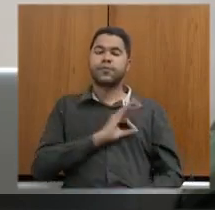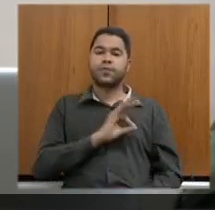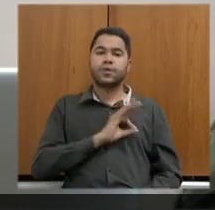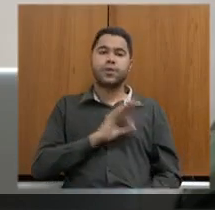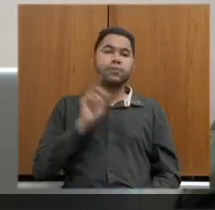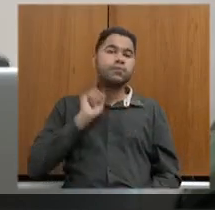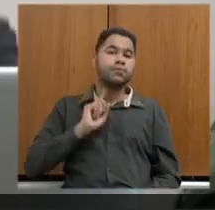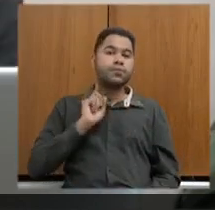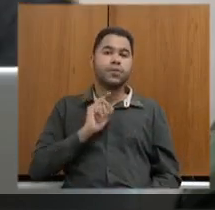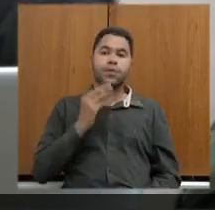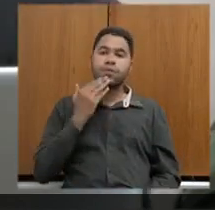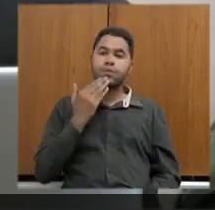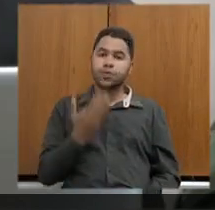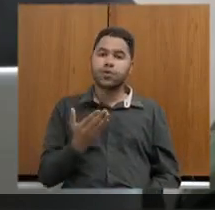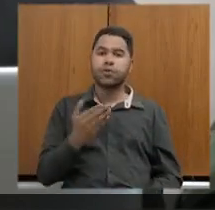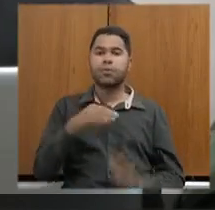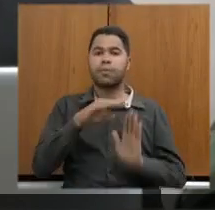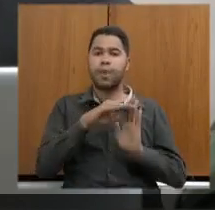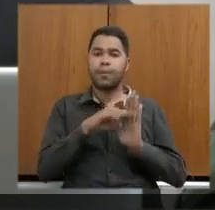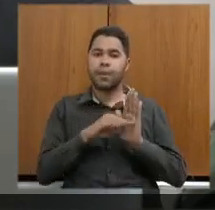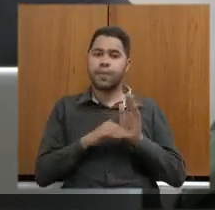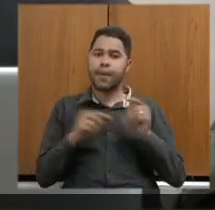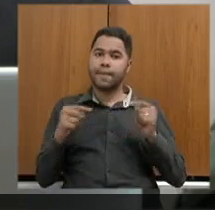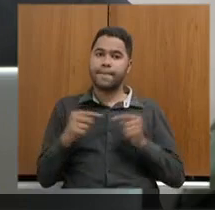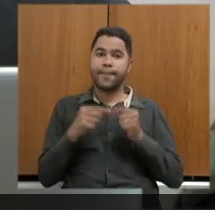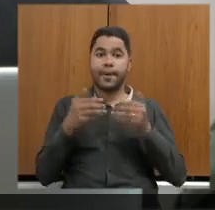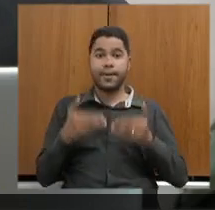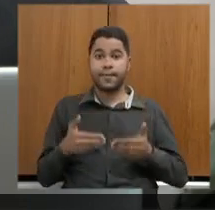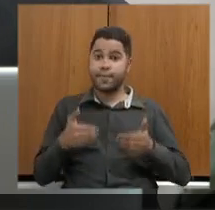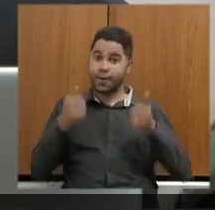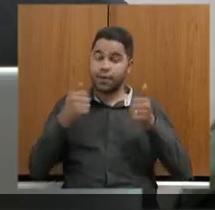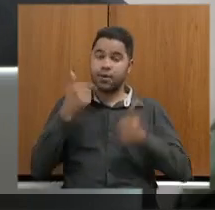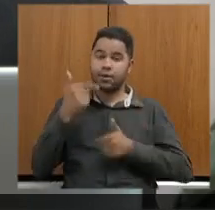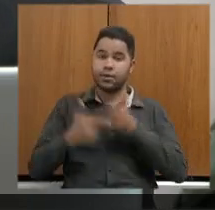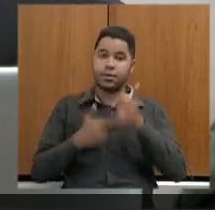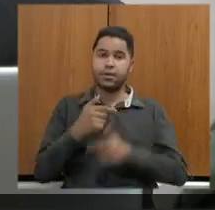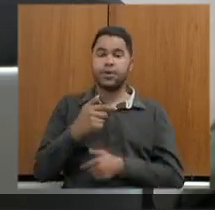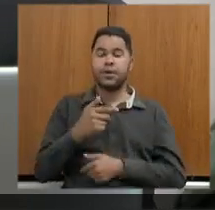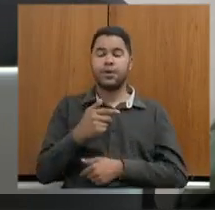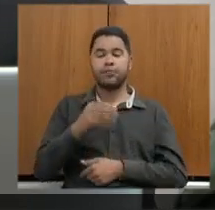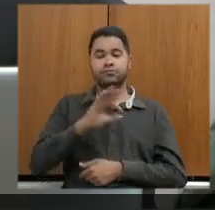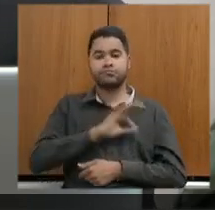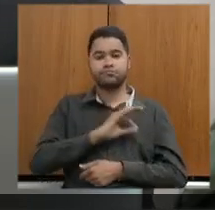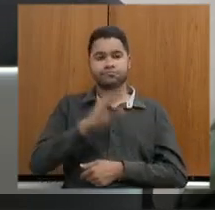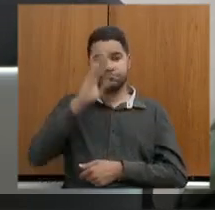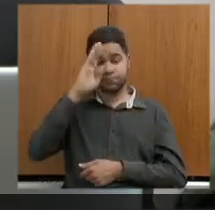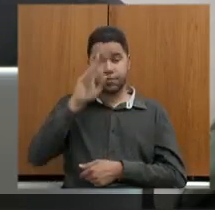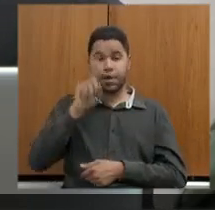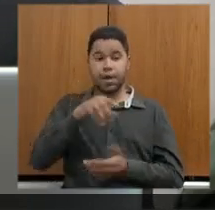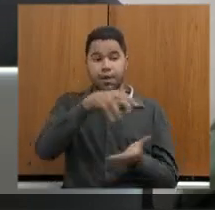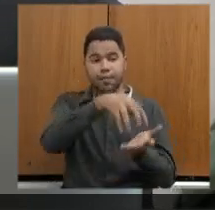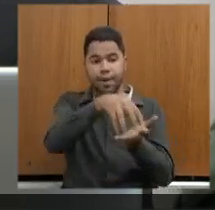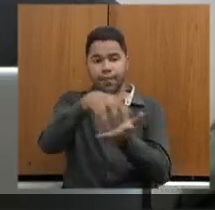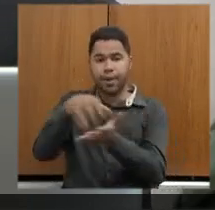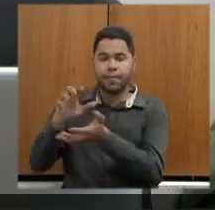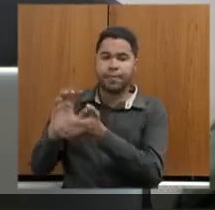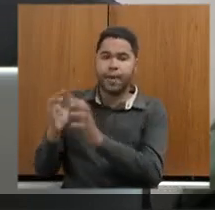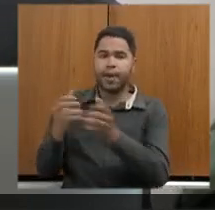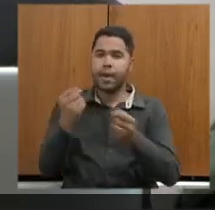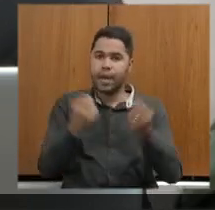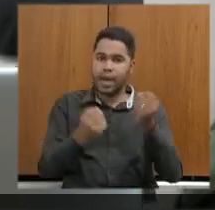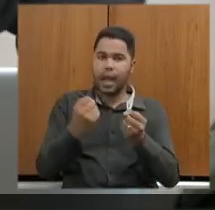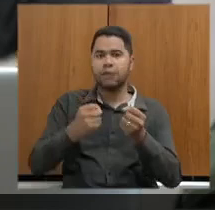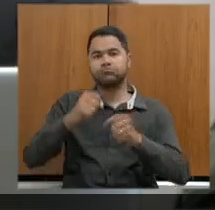Minas Gerais pedir providência para que adote as medidas cabíveis para a melhoria das condições de trabalho da PM e G A exemplo das instalações físicas das viaturas dos